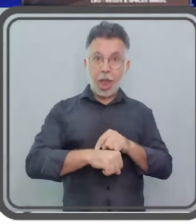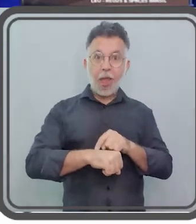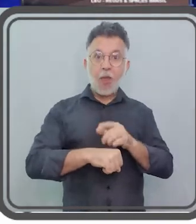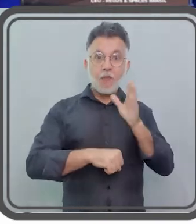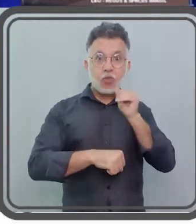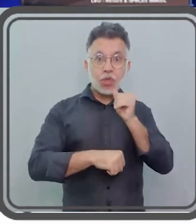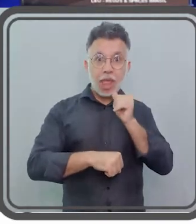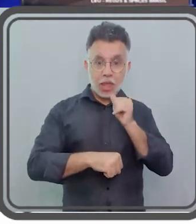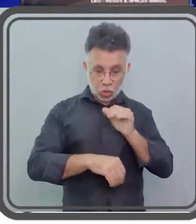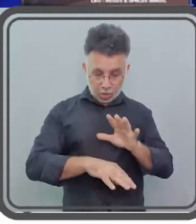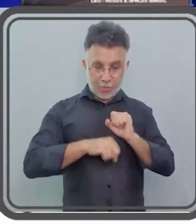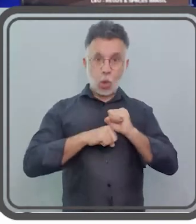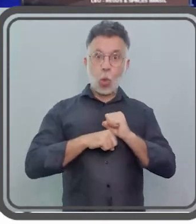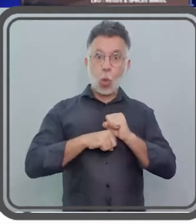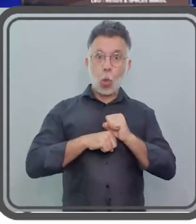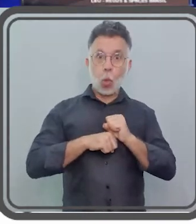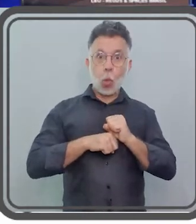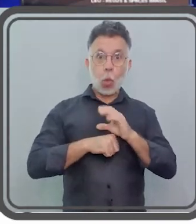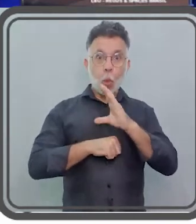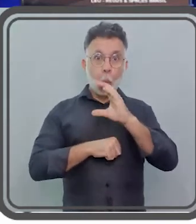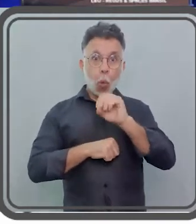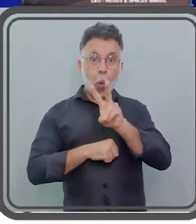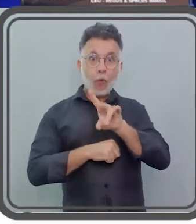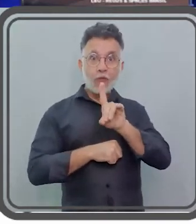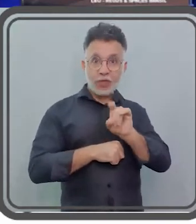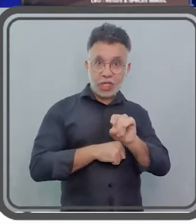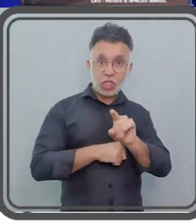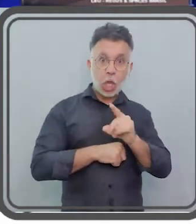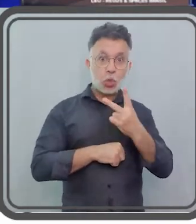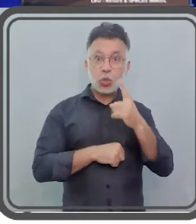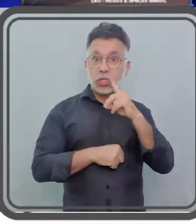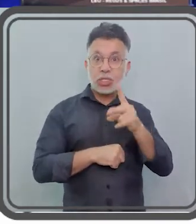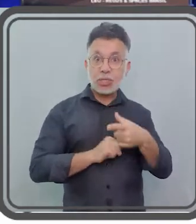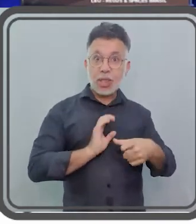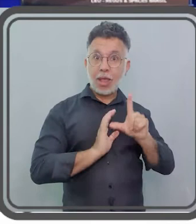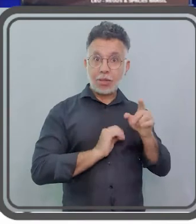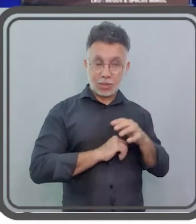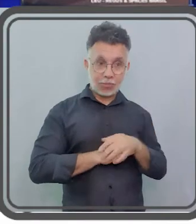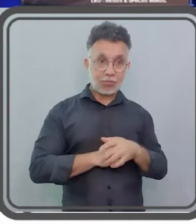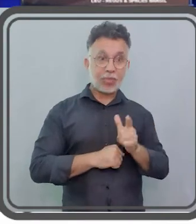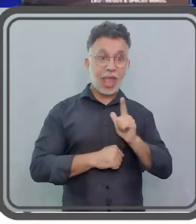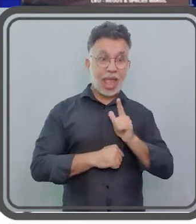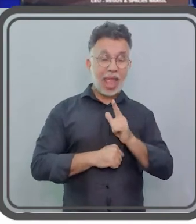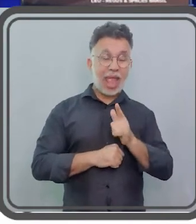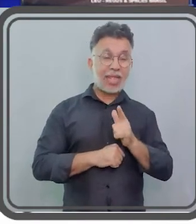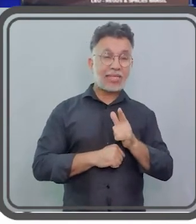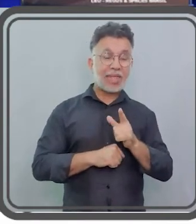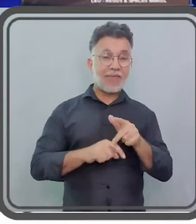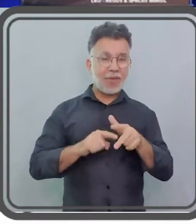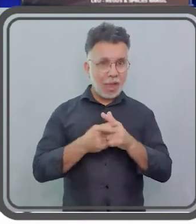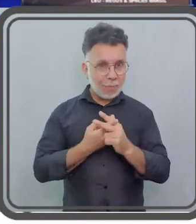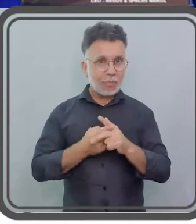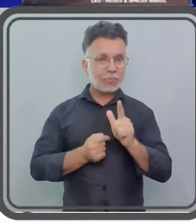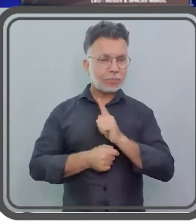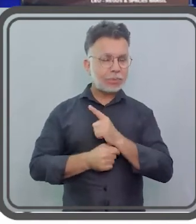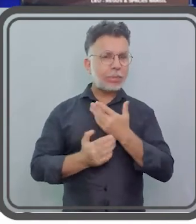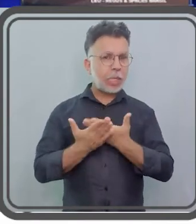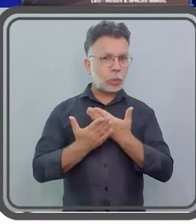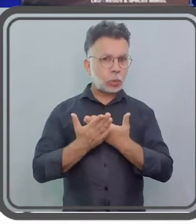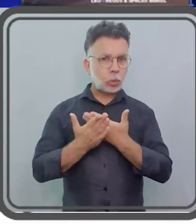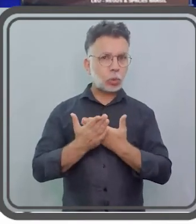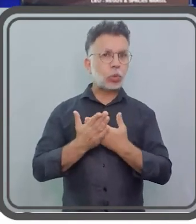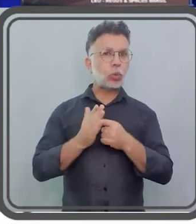de ter o diagnóstico. Temos essa ferramenta que está sendo incorporada agora. Tem estudos clínicos